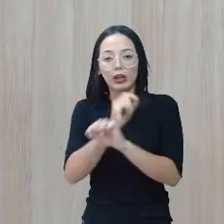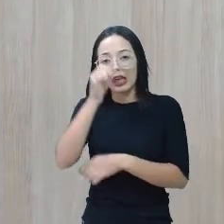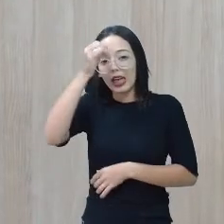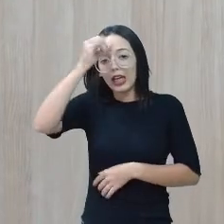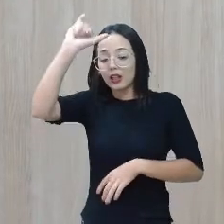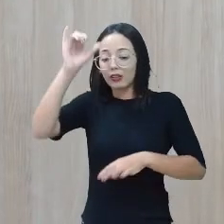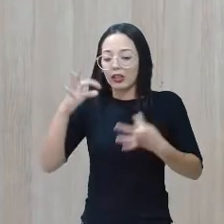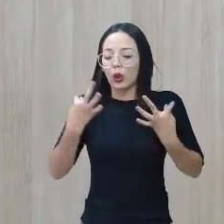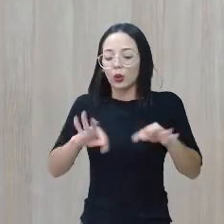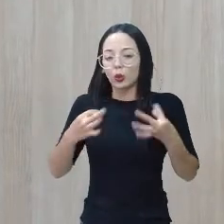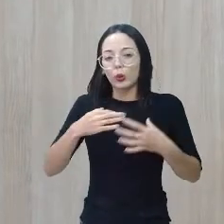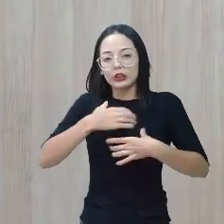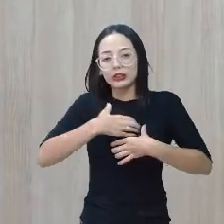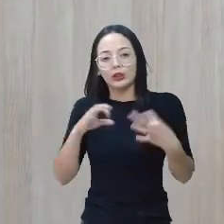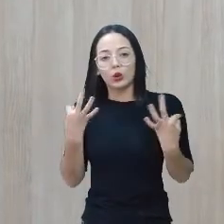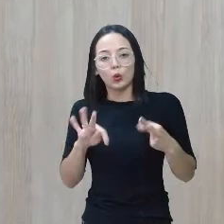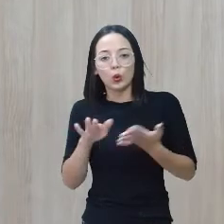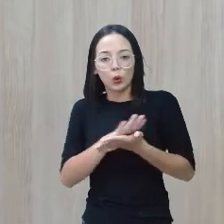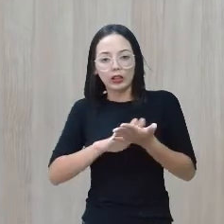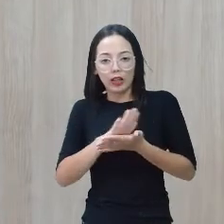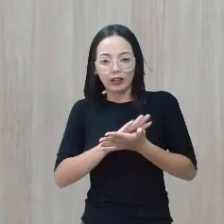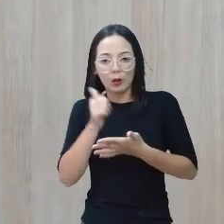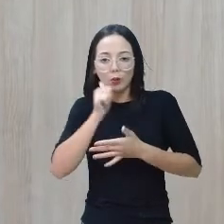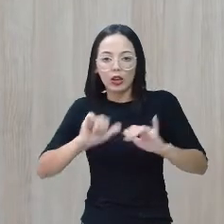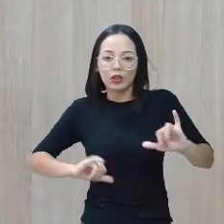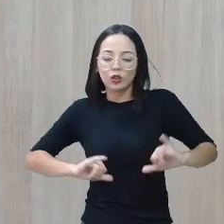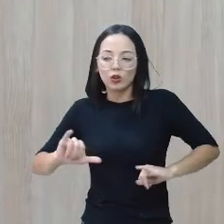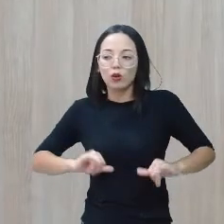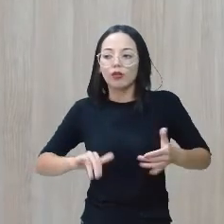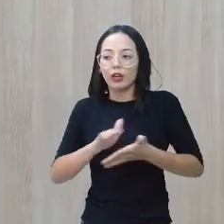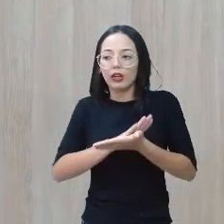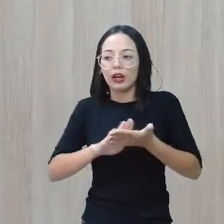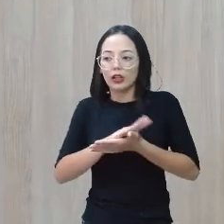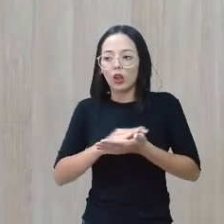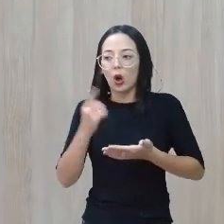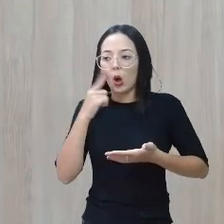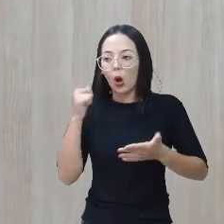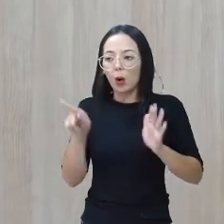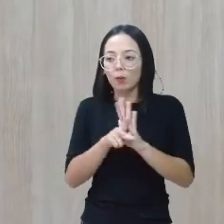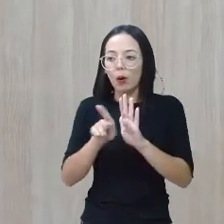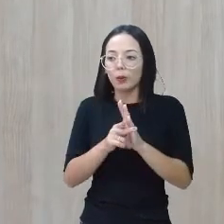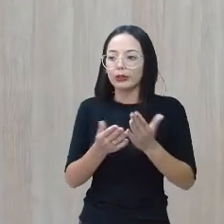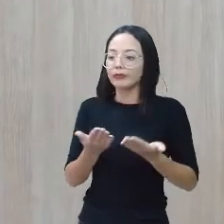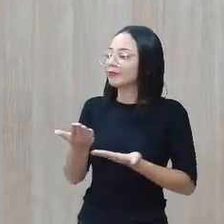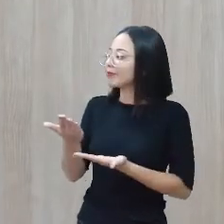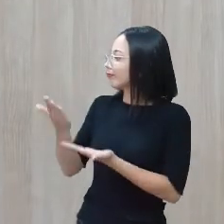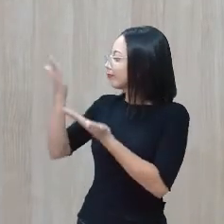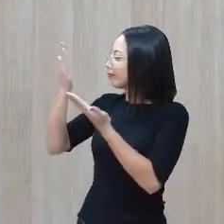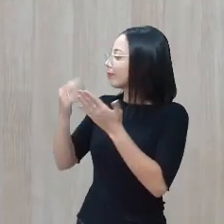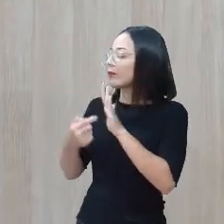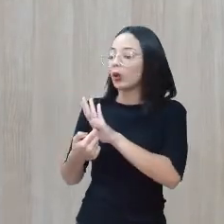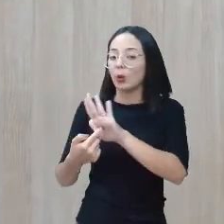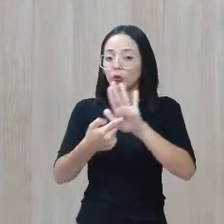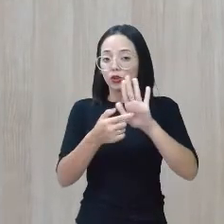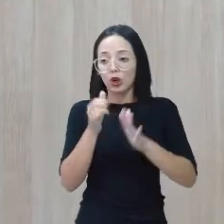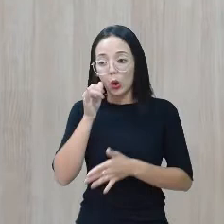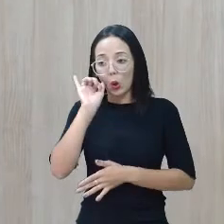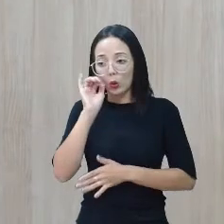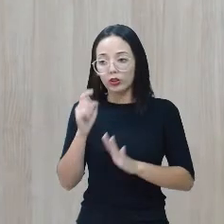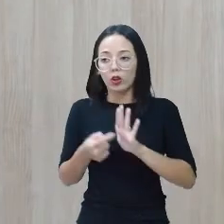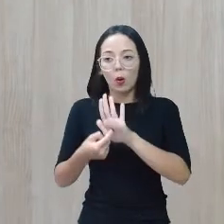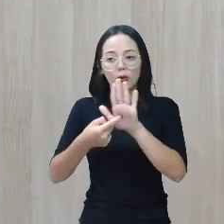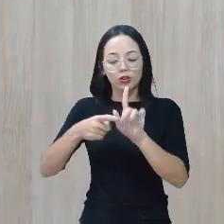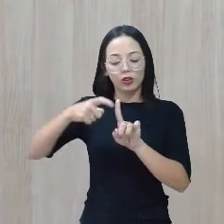não doa na mulher, né? A mulher não sofra. Aqui eu tenho um DIU de cobre que eu mostrei ontem. Então, eu trouxe aqui